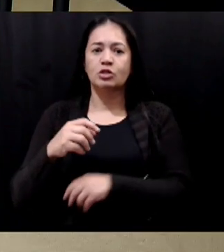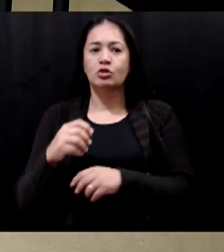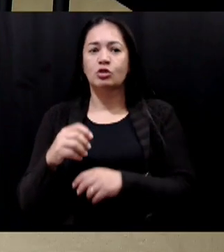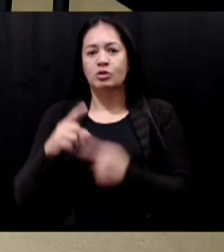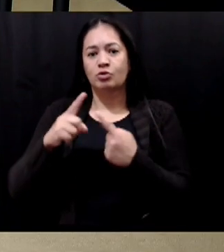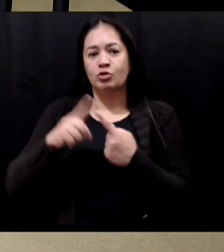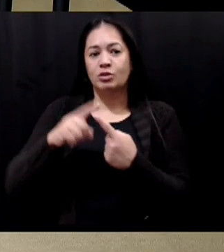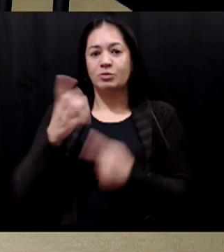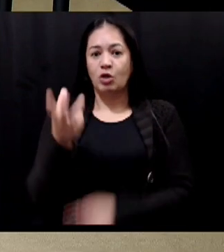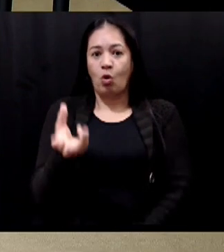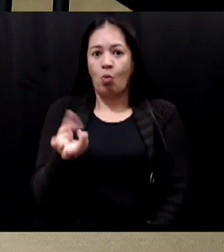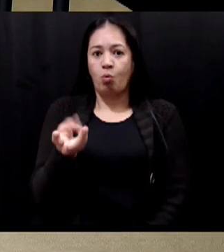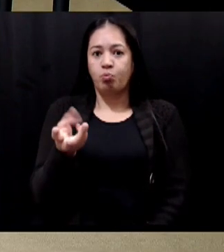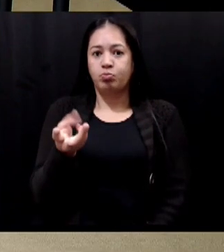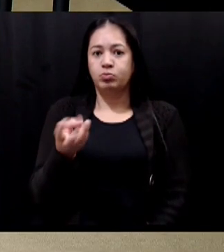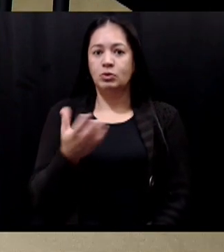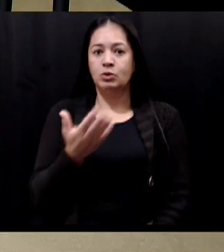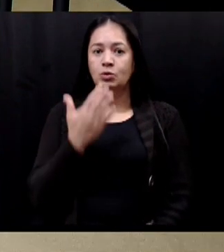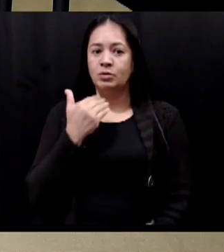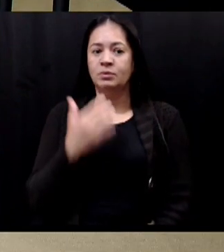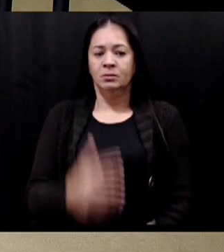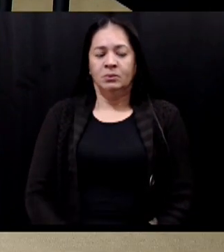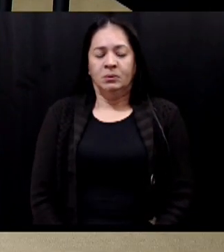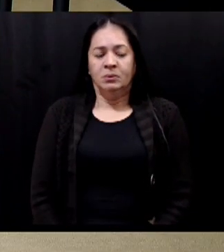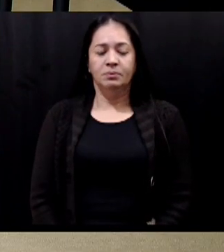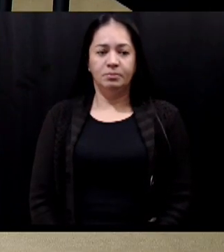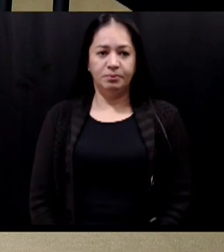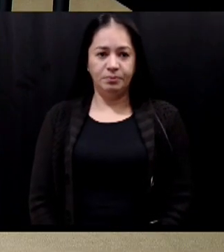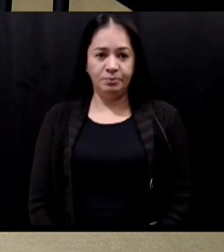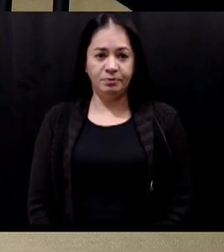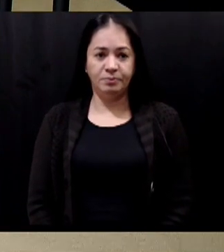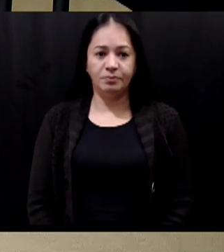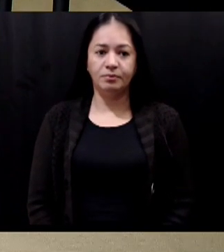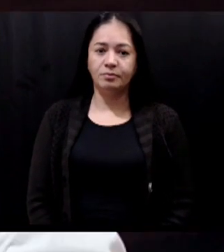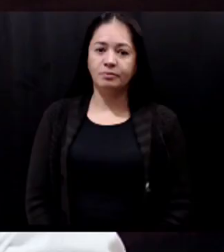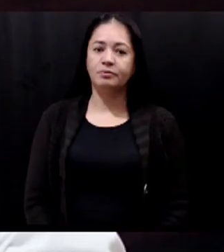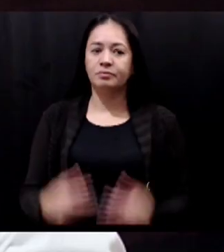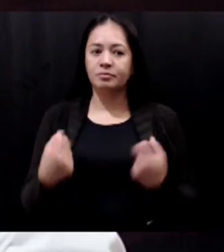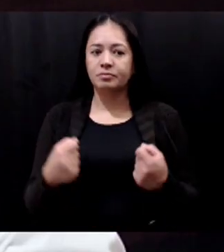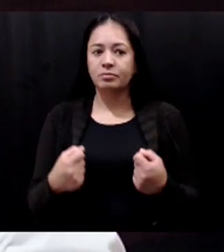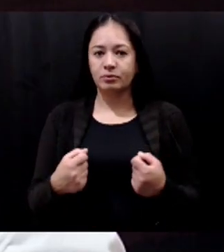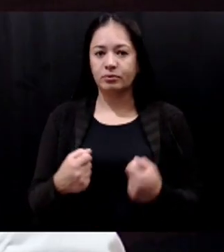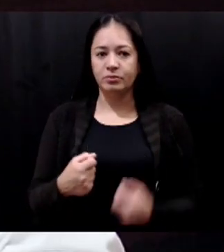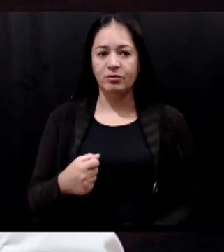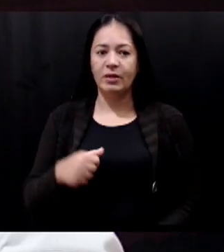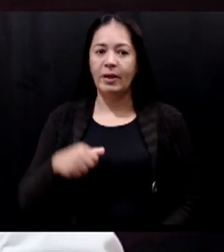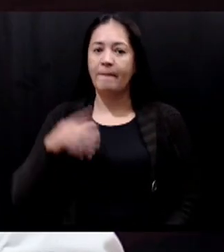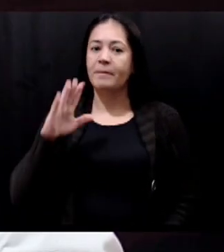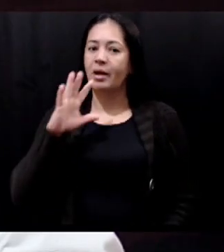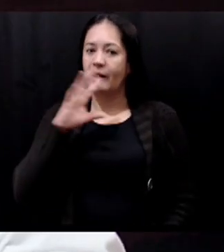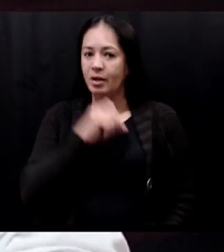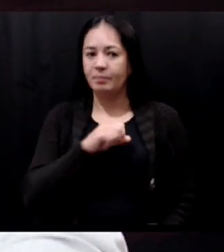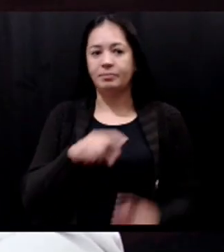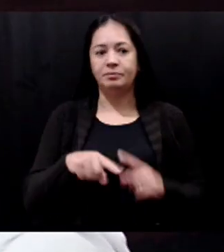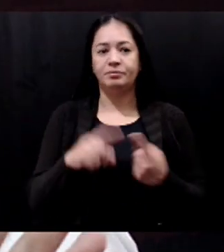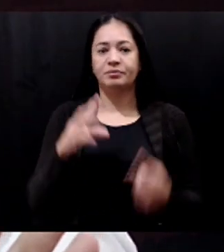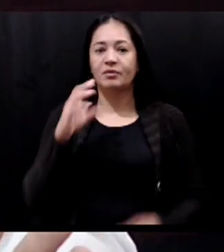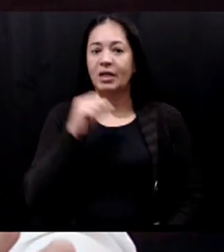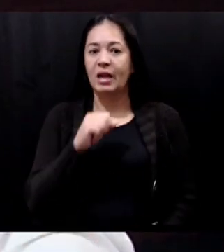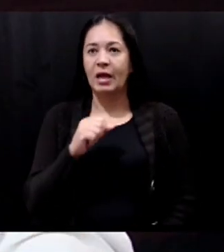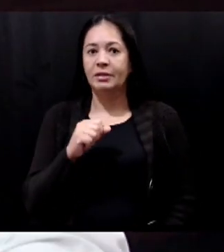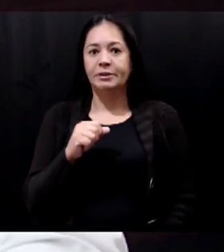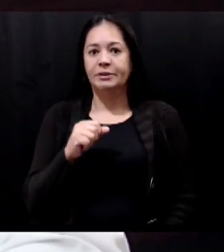Rafael? Olha, na maioria dos casos, os resultados são mais imediatos. Mas é claro que não é da noite para o dia que você